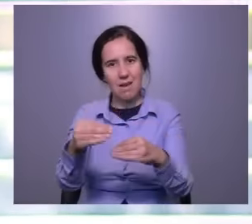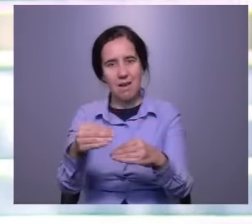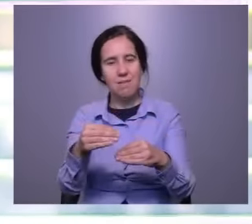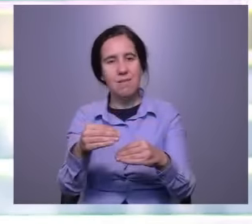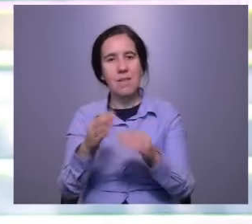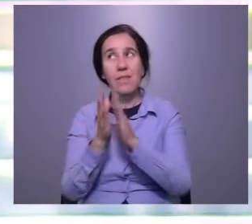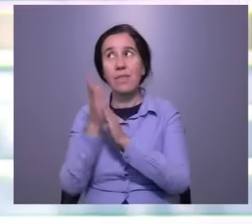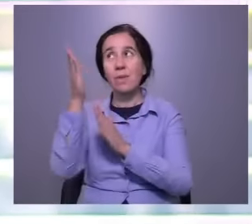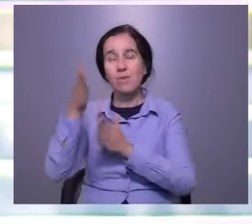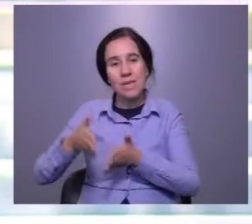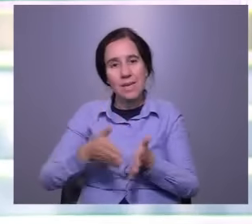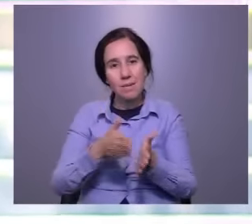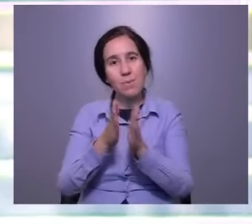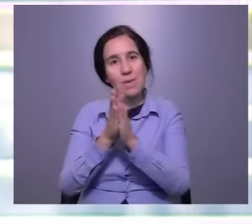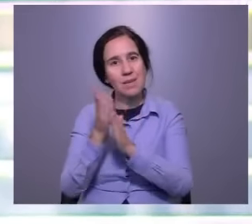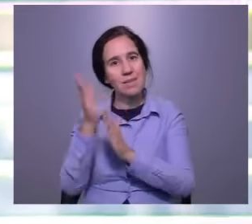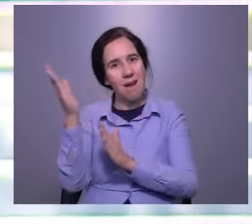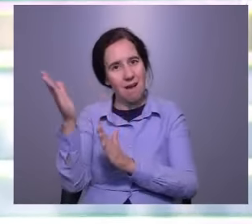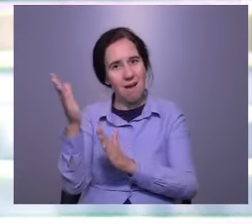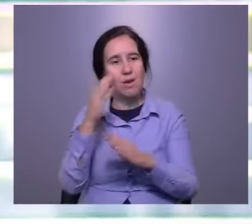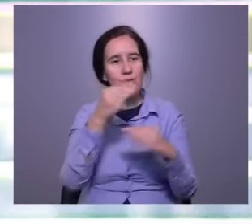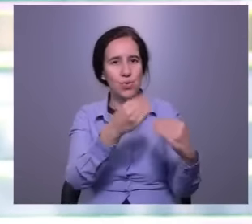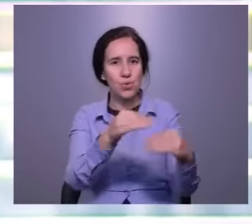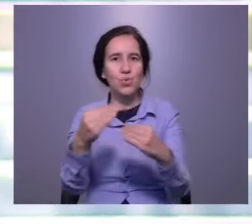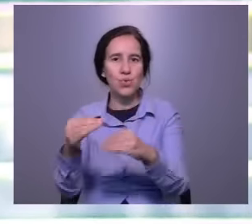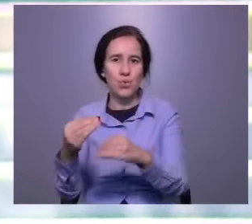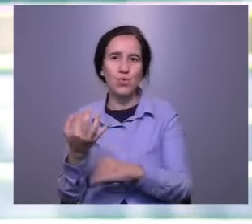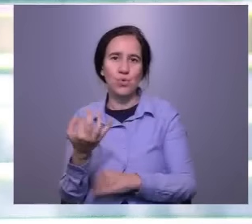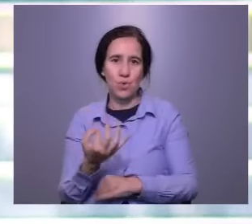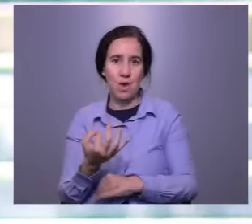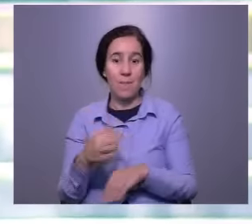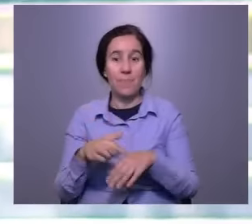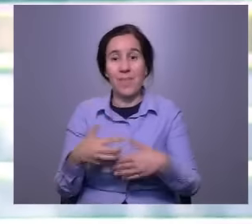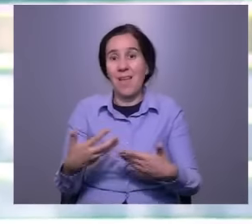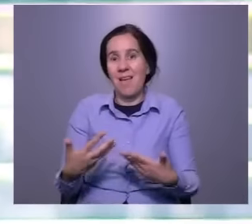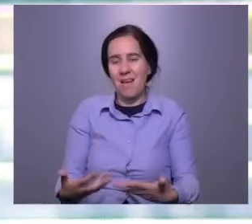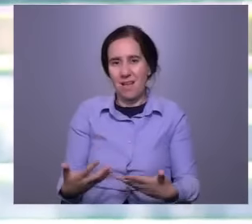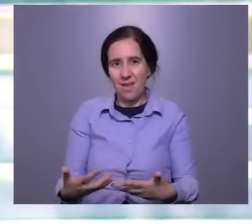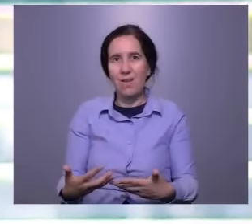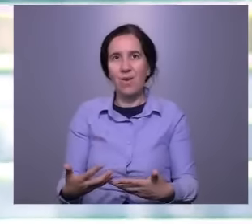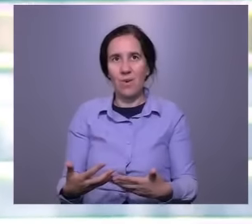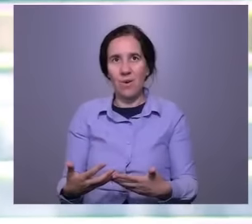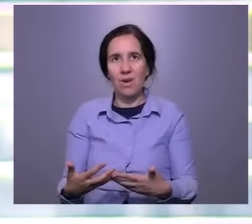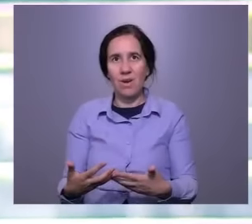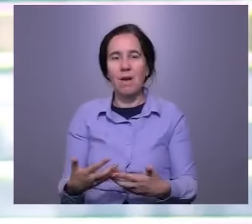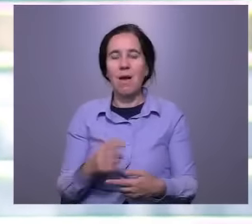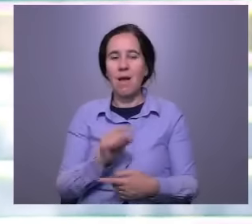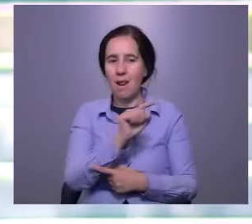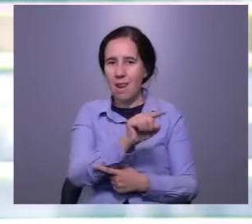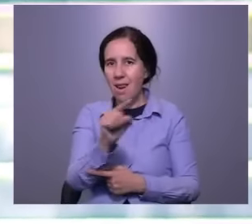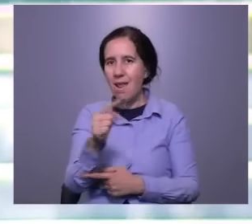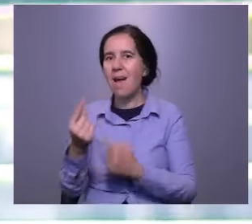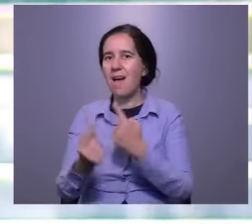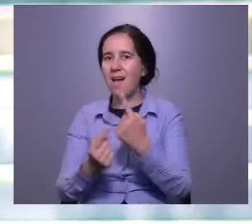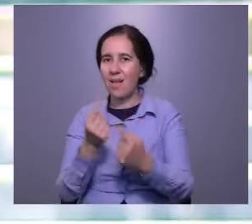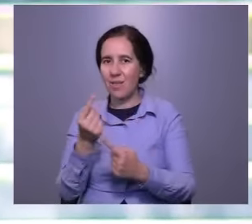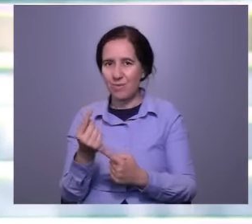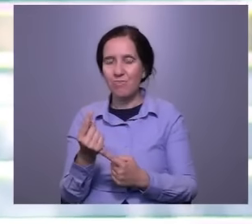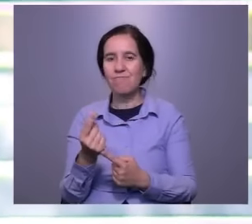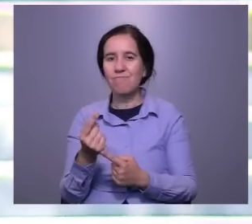Conheces as nossas apreensões e dores, ensinamos aos filhos e